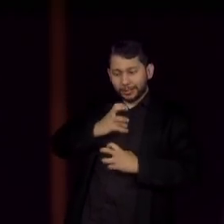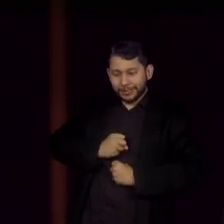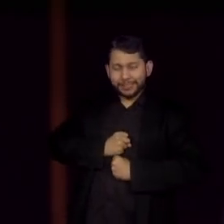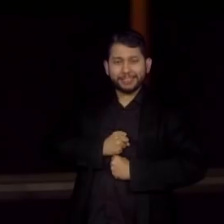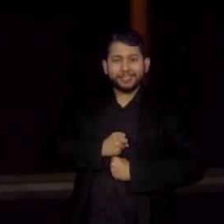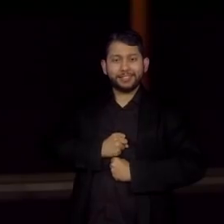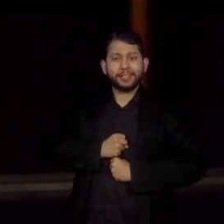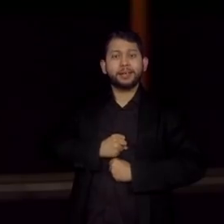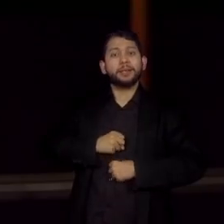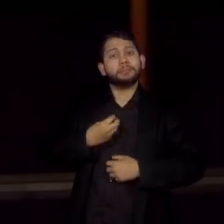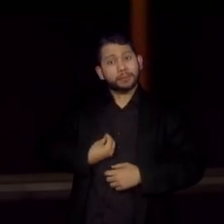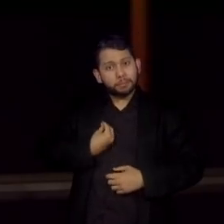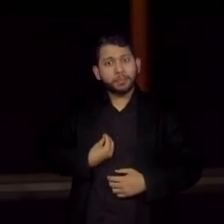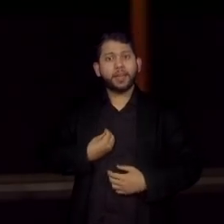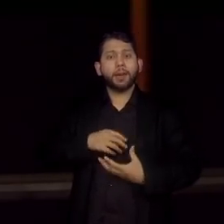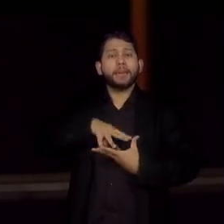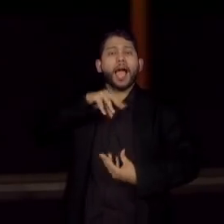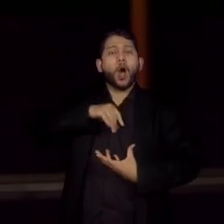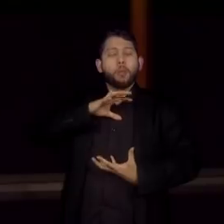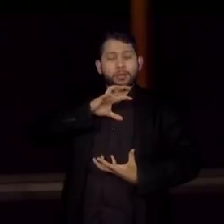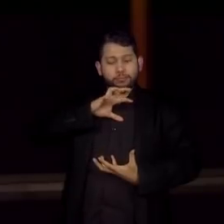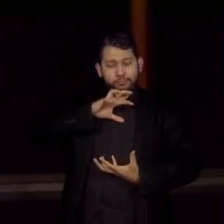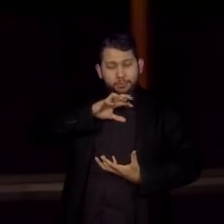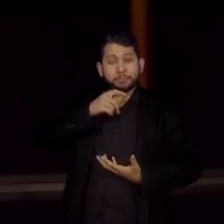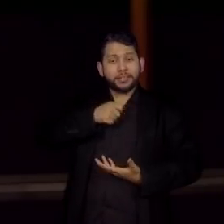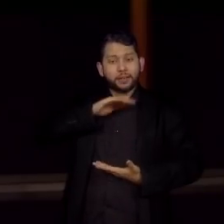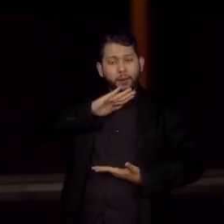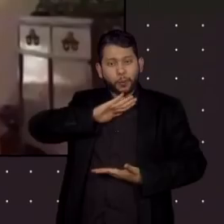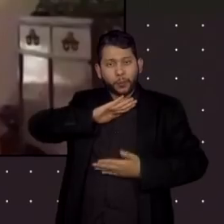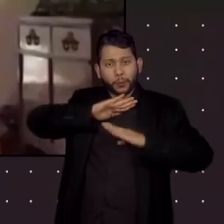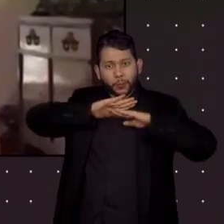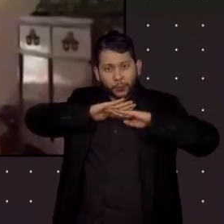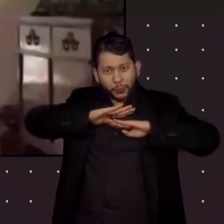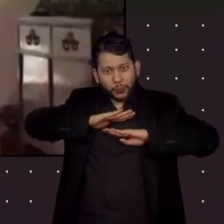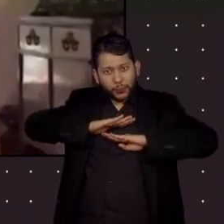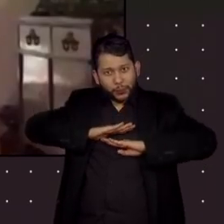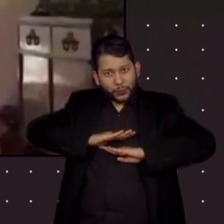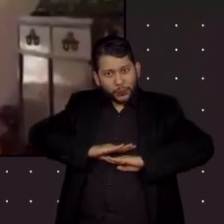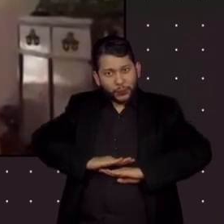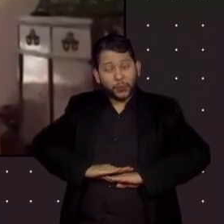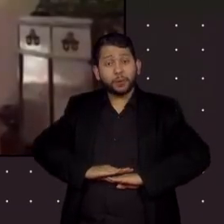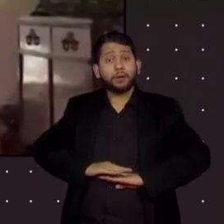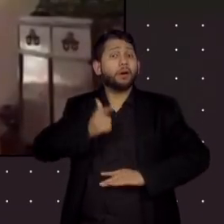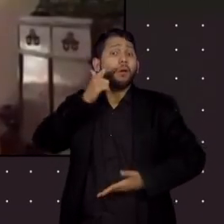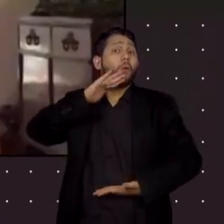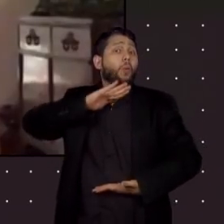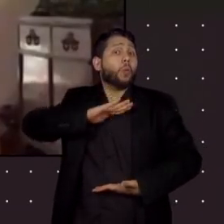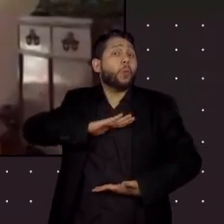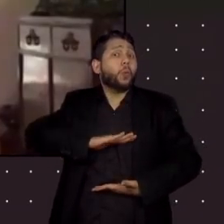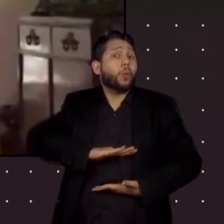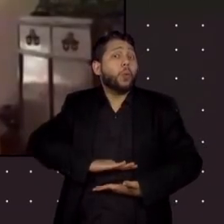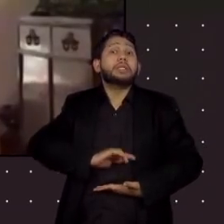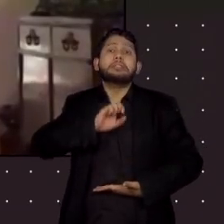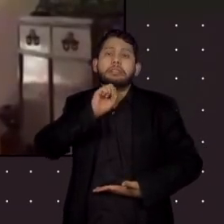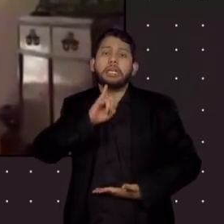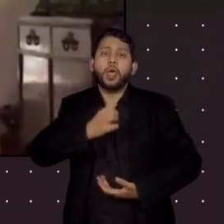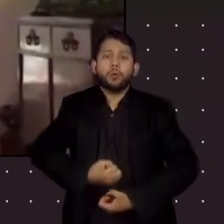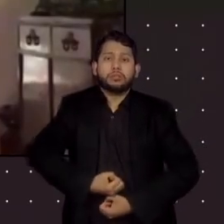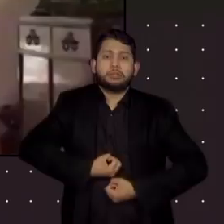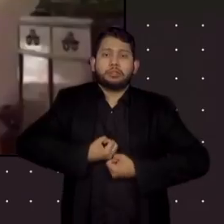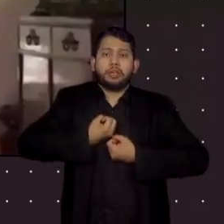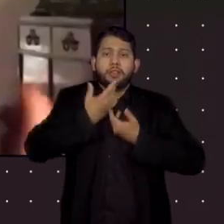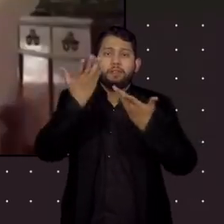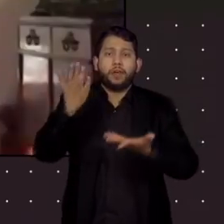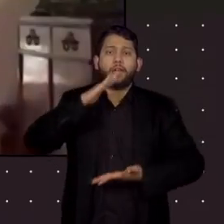sedimentar dentro da minha alma, do meu coração, eu precisava escrever aquilo. E escrevendo, parece que